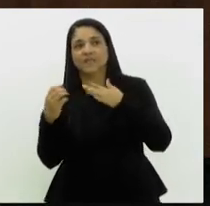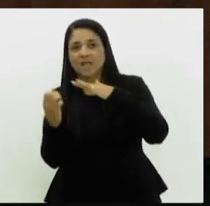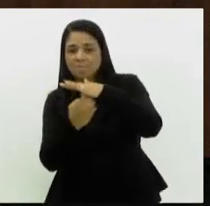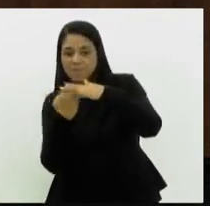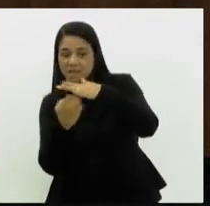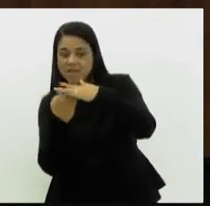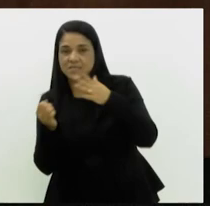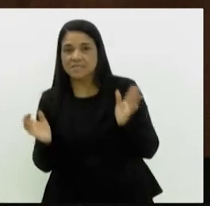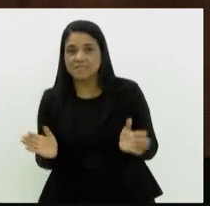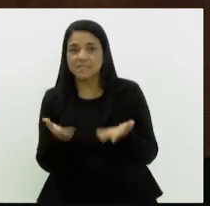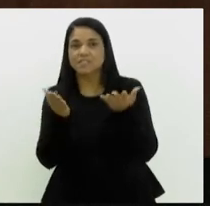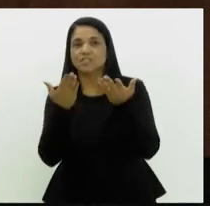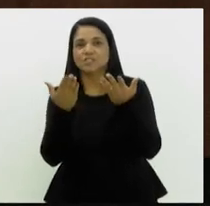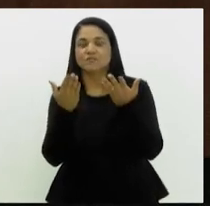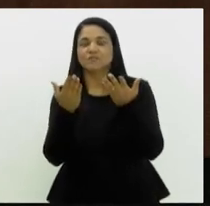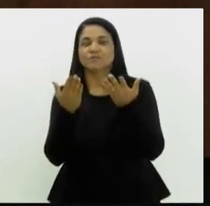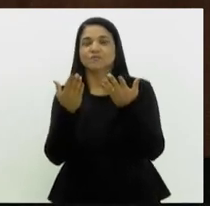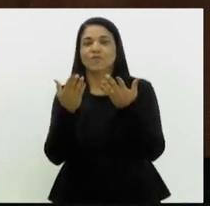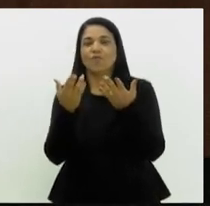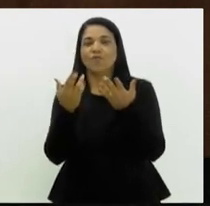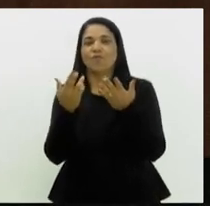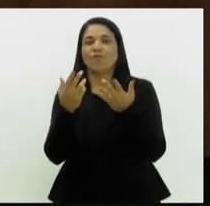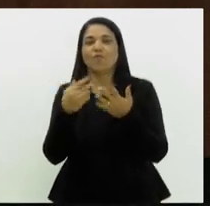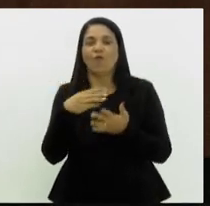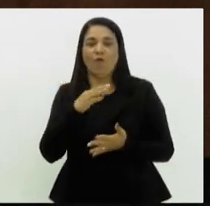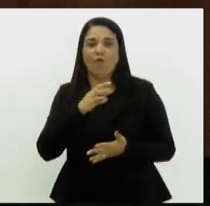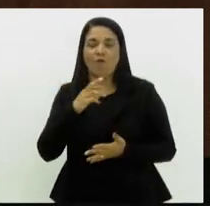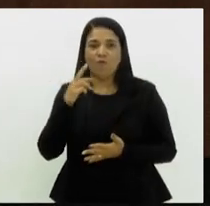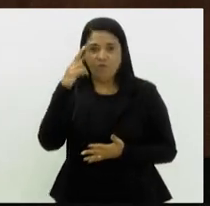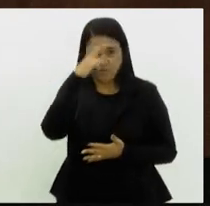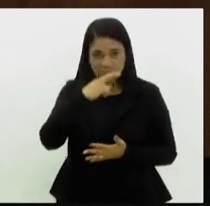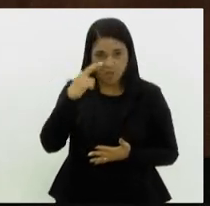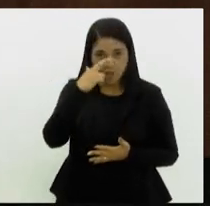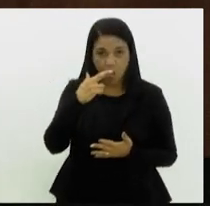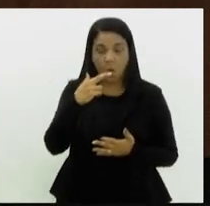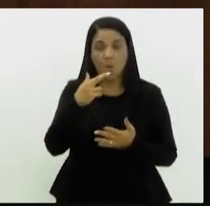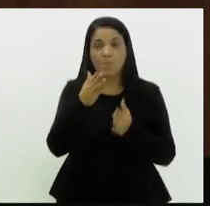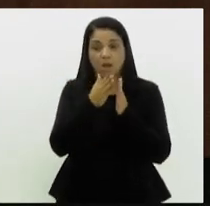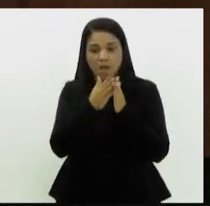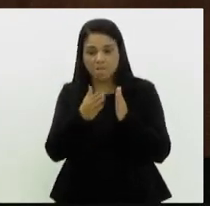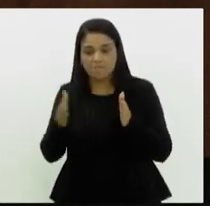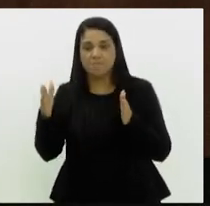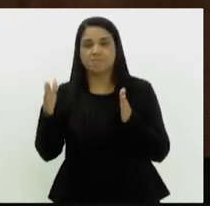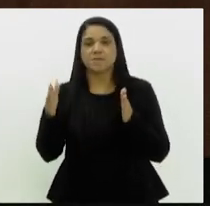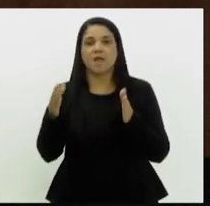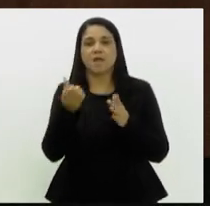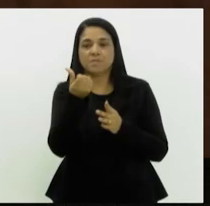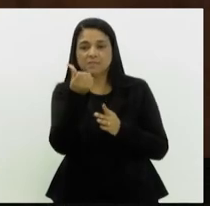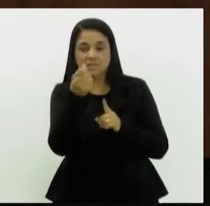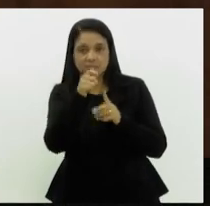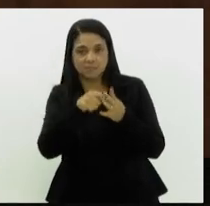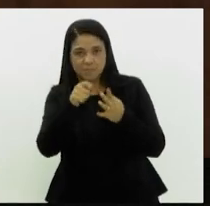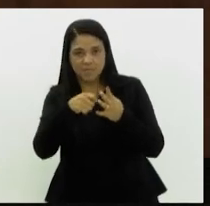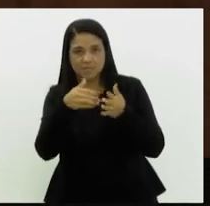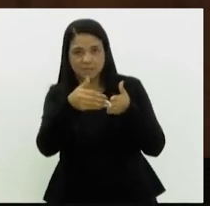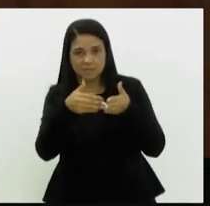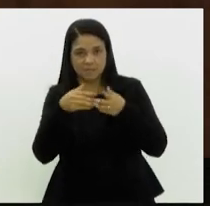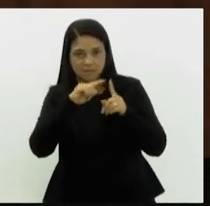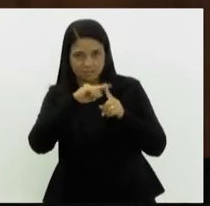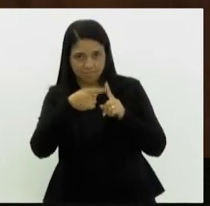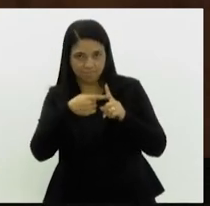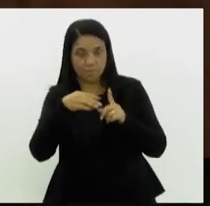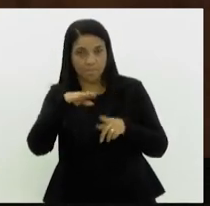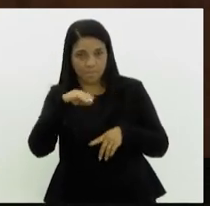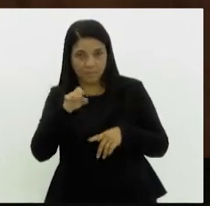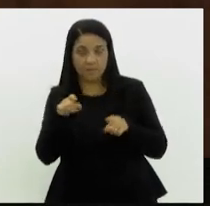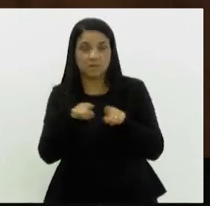terem incentivo fiscal, por óbvio, para ampliar tanto a licença maternidade para 6 meses quanto a paternidade, indo na linha